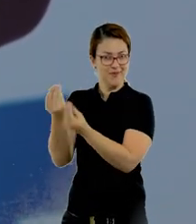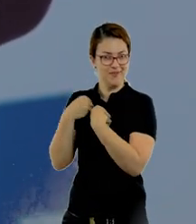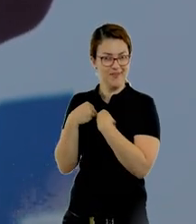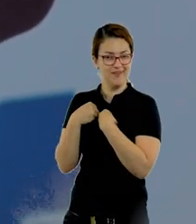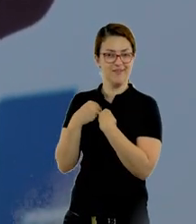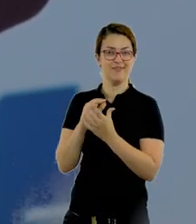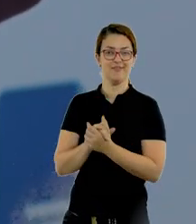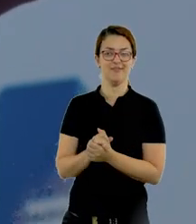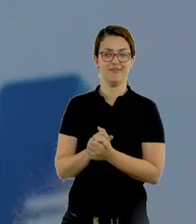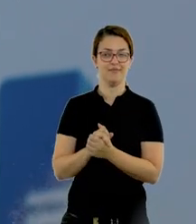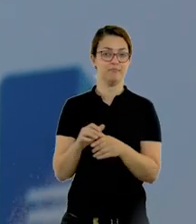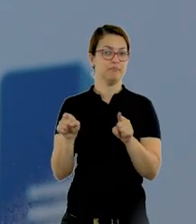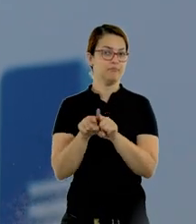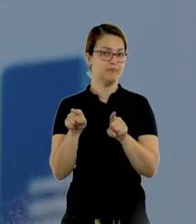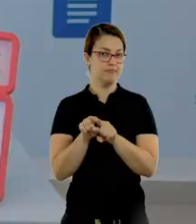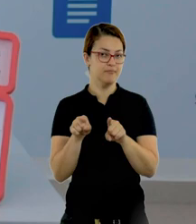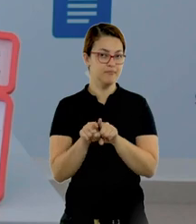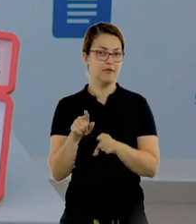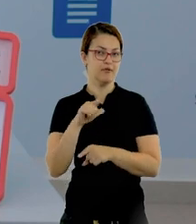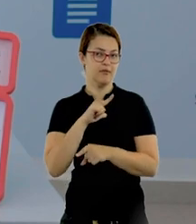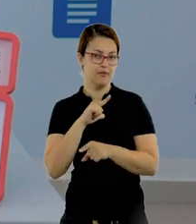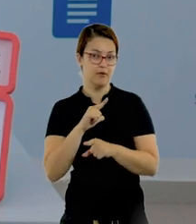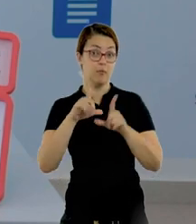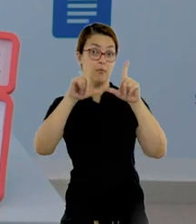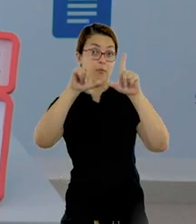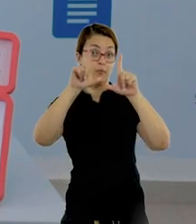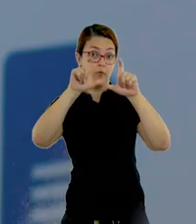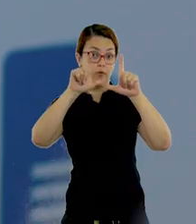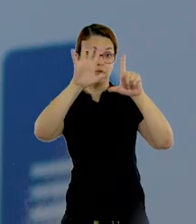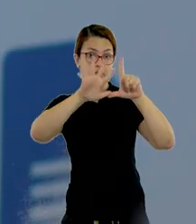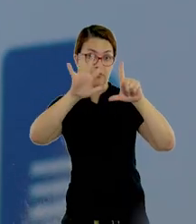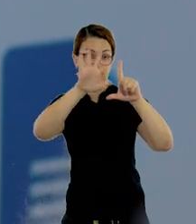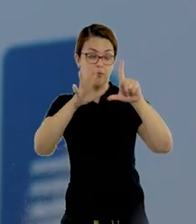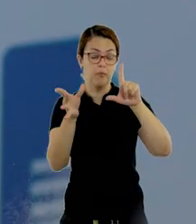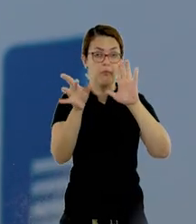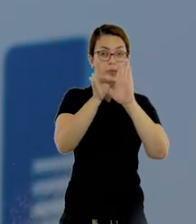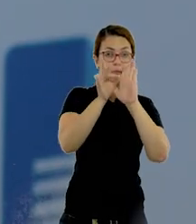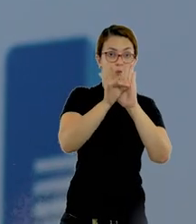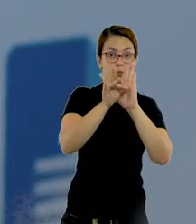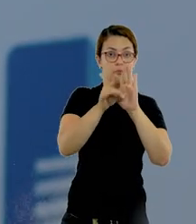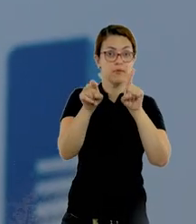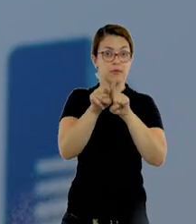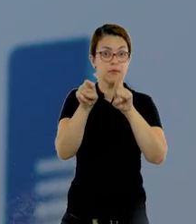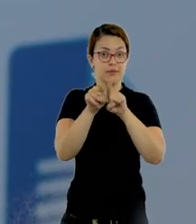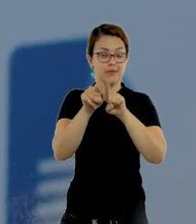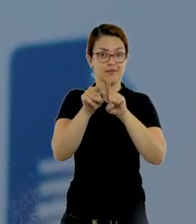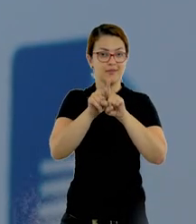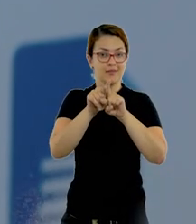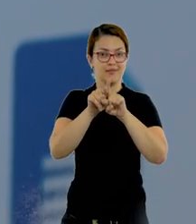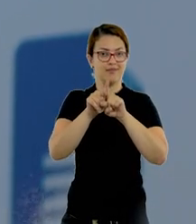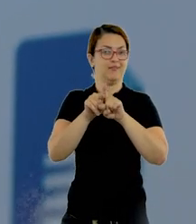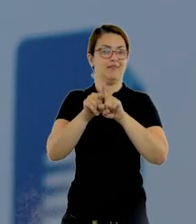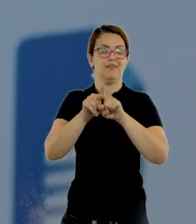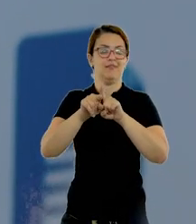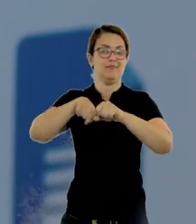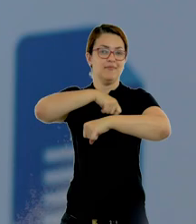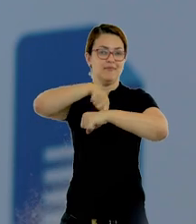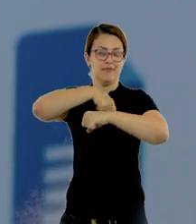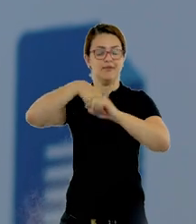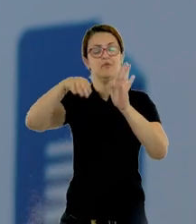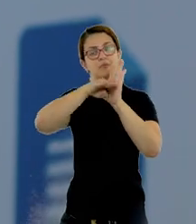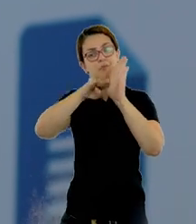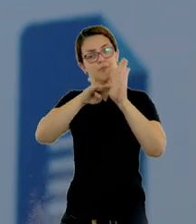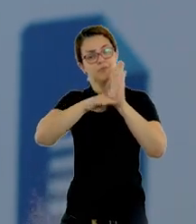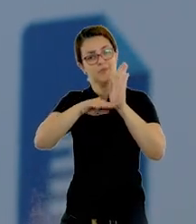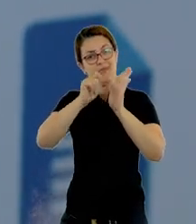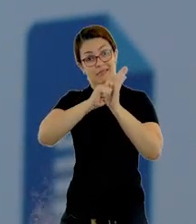alunos. É um livro também onde nós temos imagens e a receita escrita, ingredientes e modo